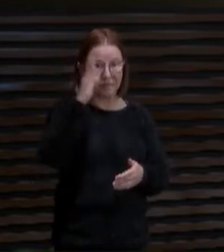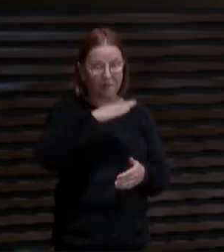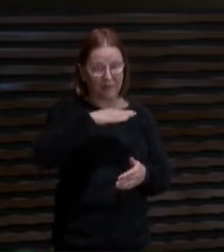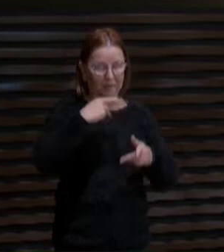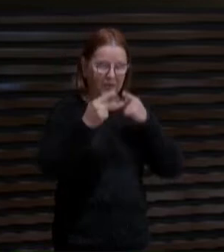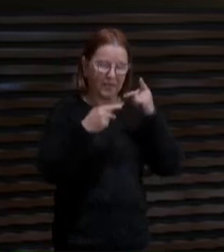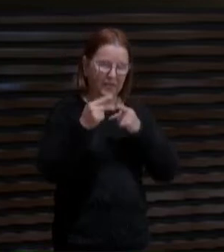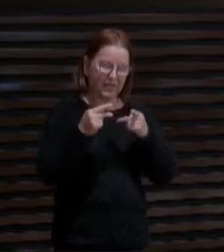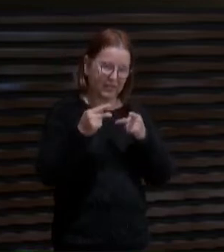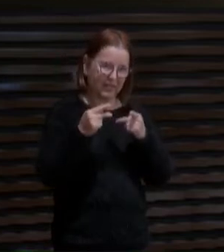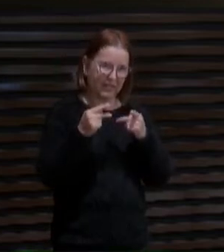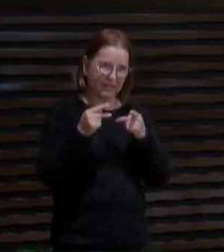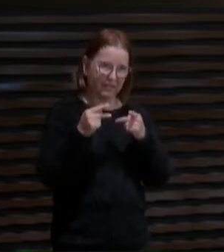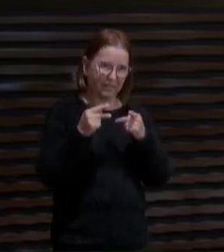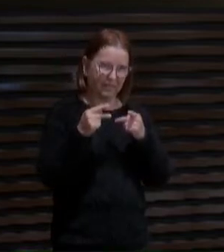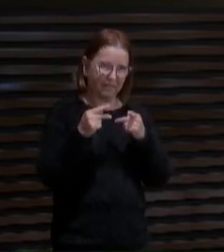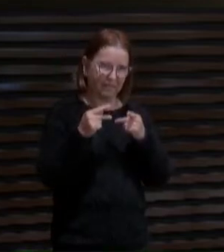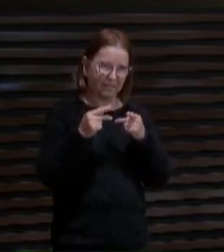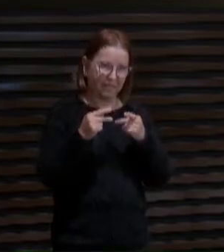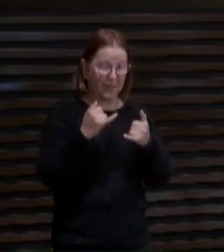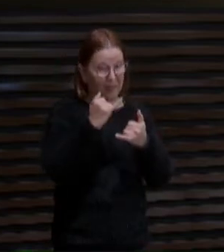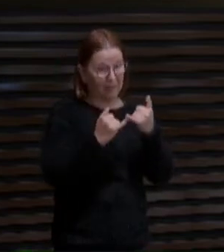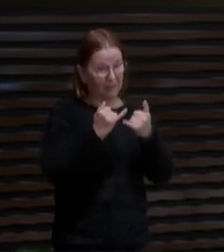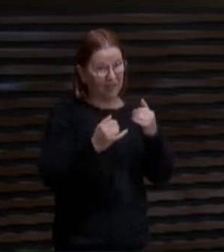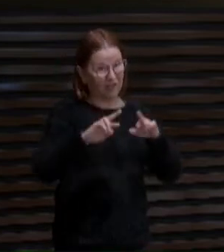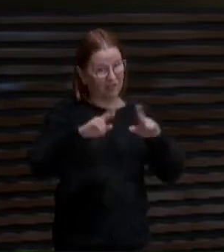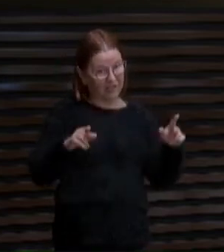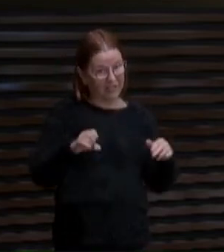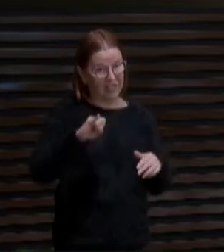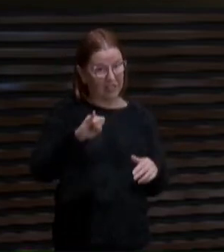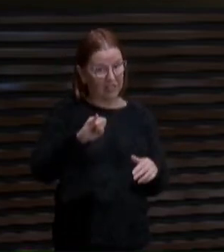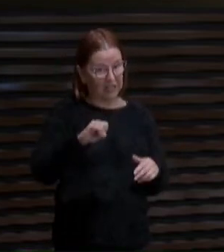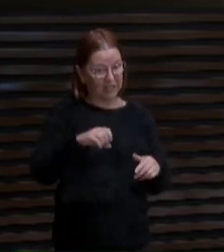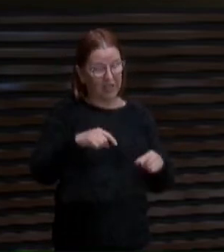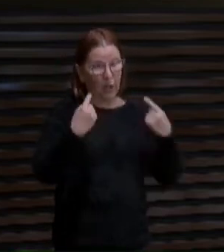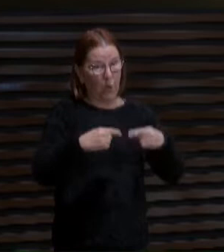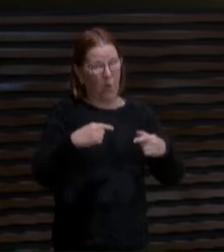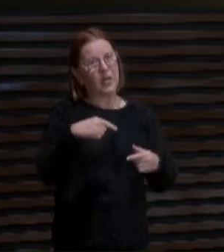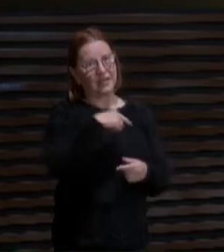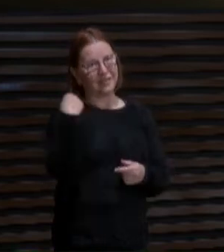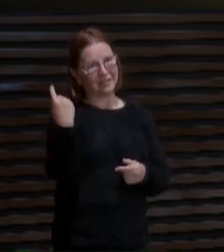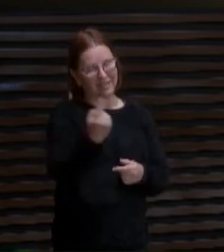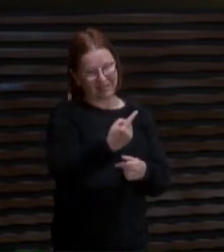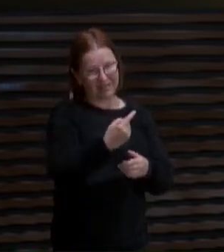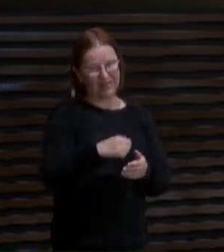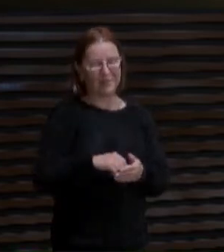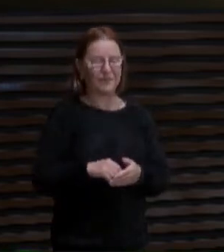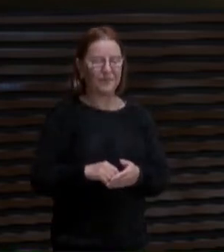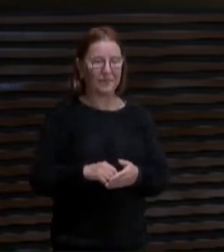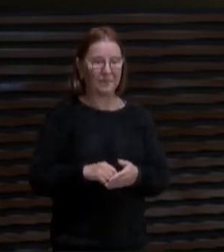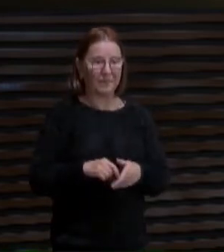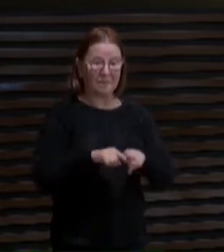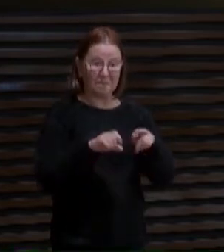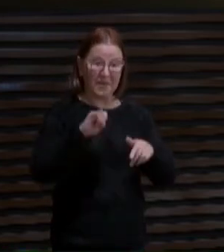toma Outra aparência quando se volta contra nós enquanto falamos a cerca de outras